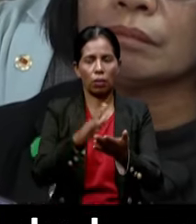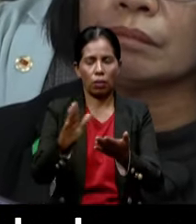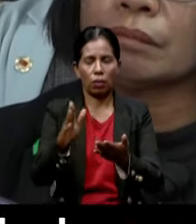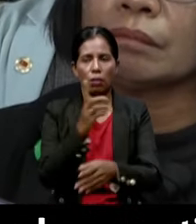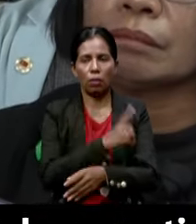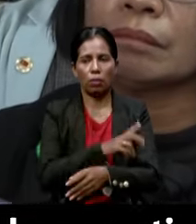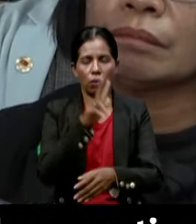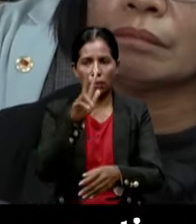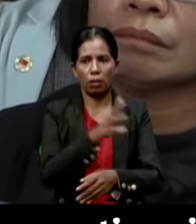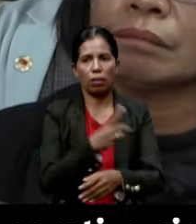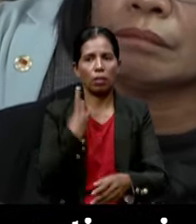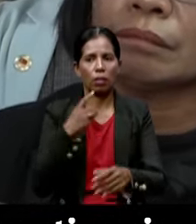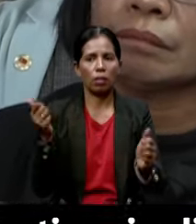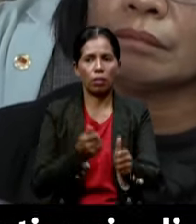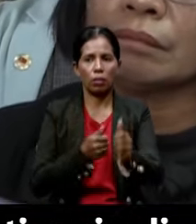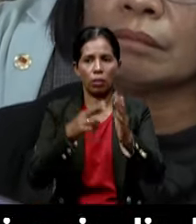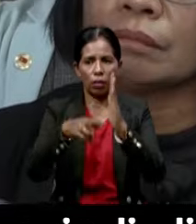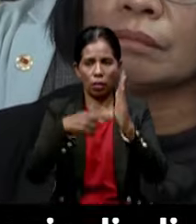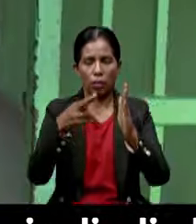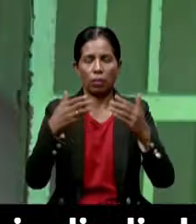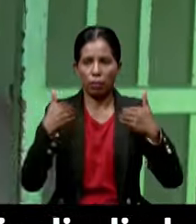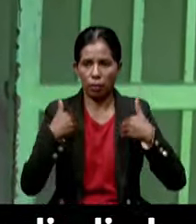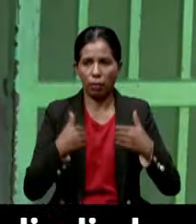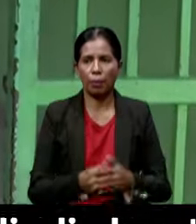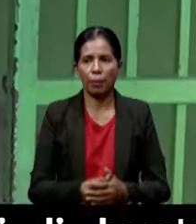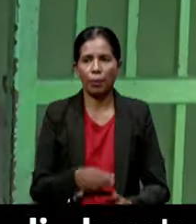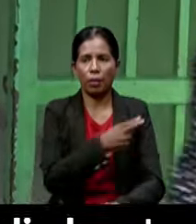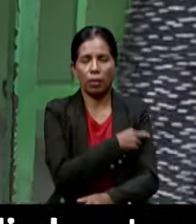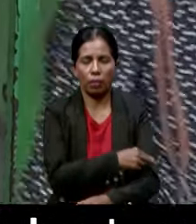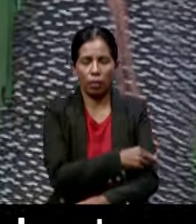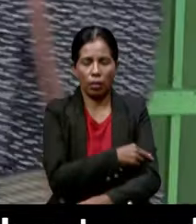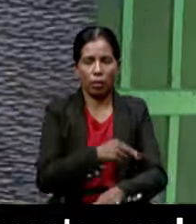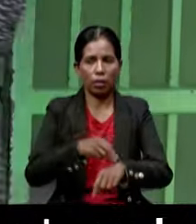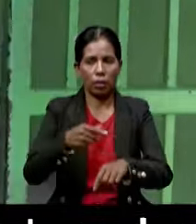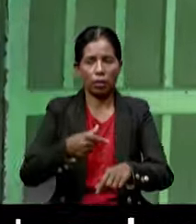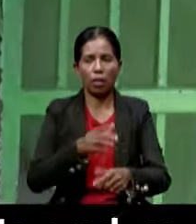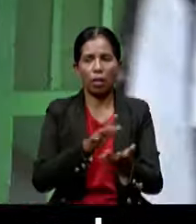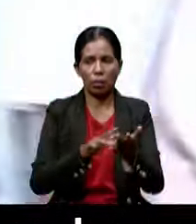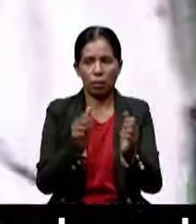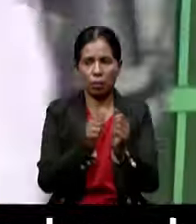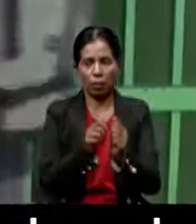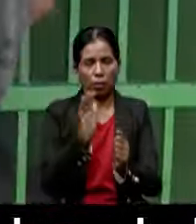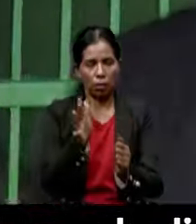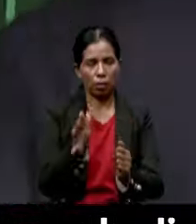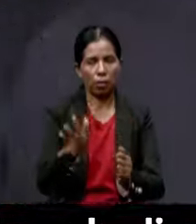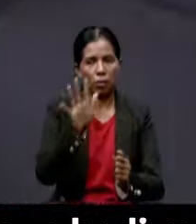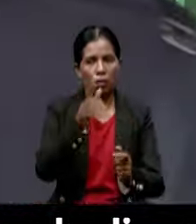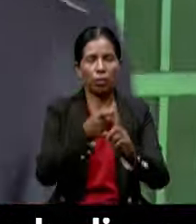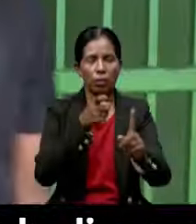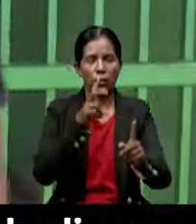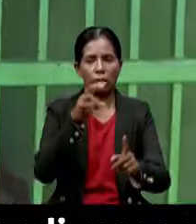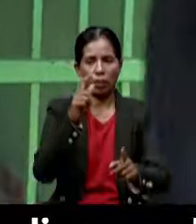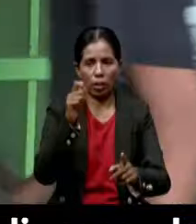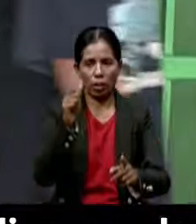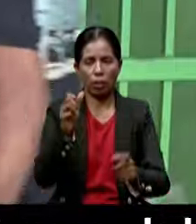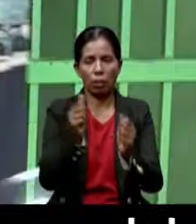ne orsida itelatur ona regras ne bemak iha. Dadang ne Hospital Nasional ai Moruk item 5 resin 5 komposto husi vital san lu